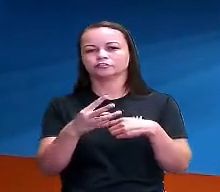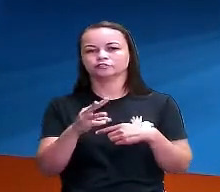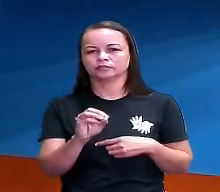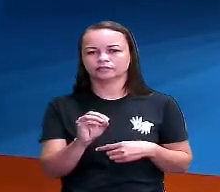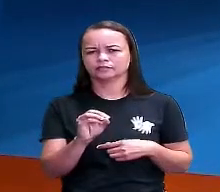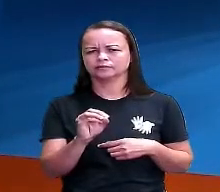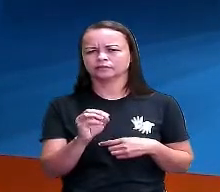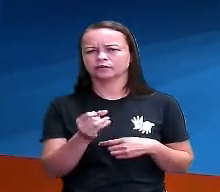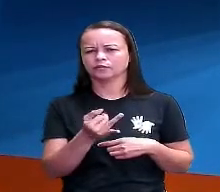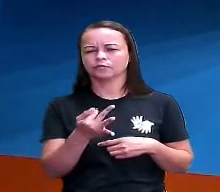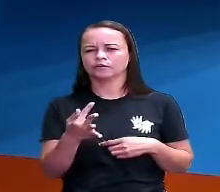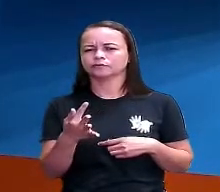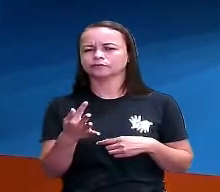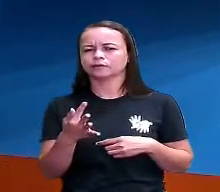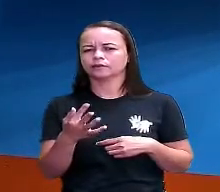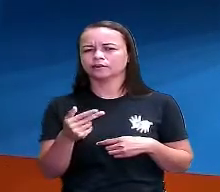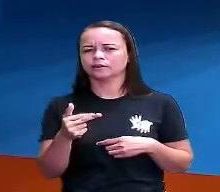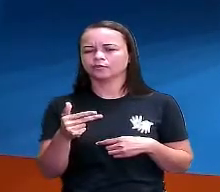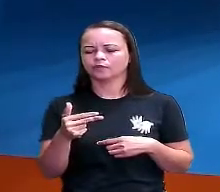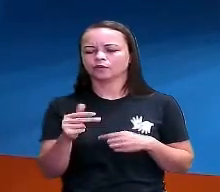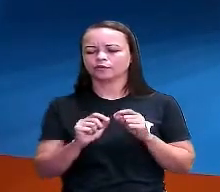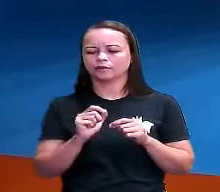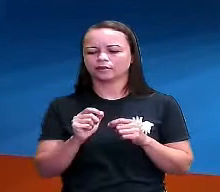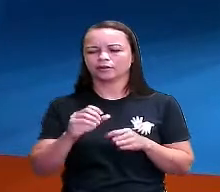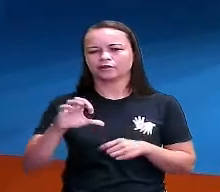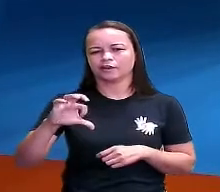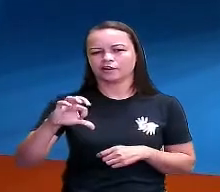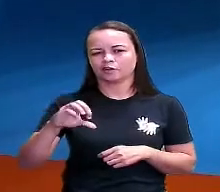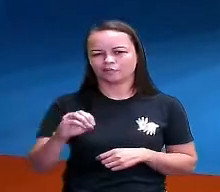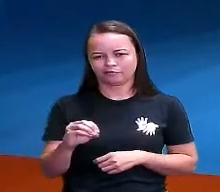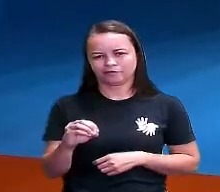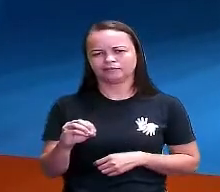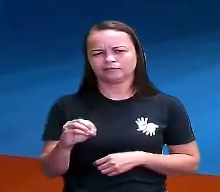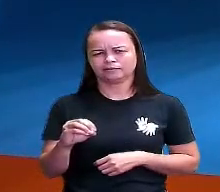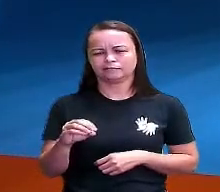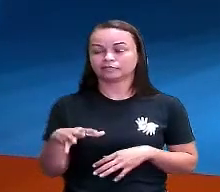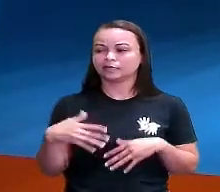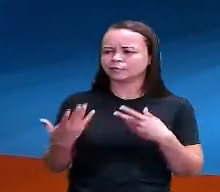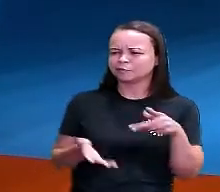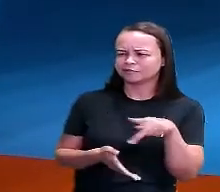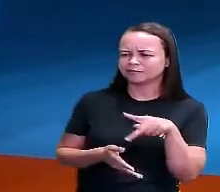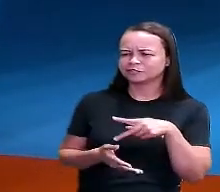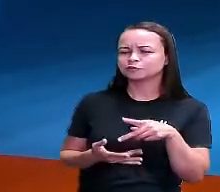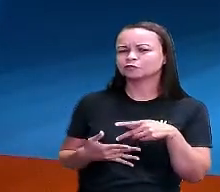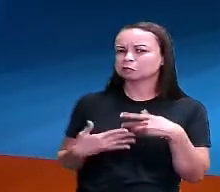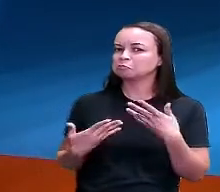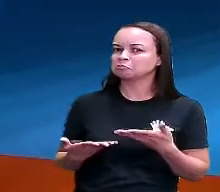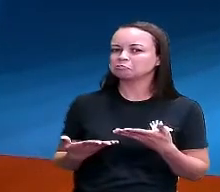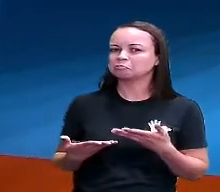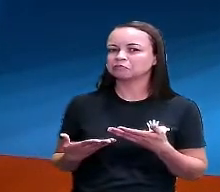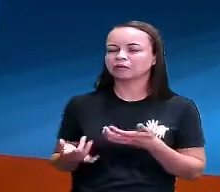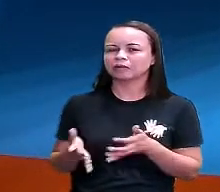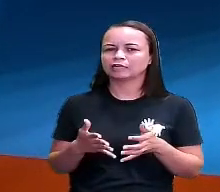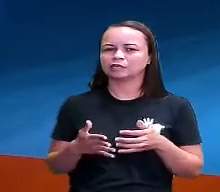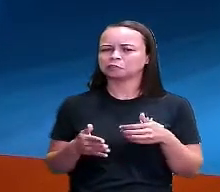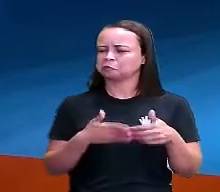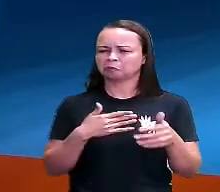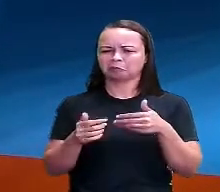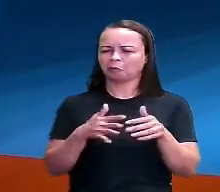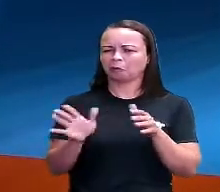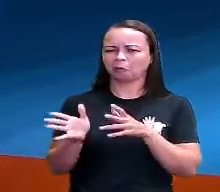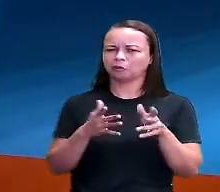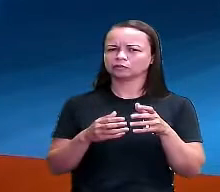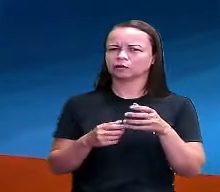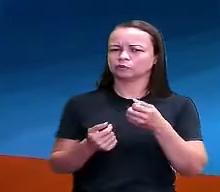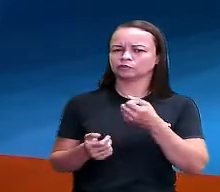é 60 mais 30? 90. Eita, professora, olha aí, hein? Não importa a ordem com